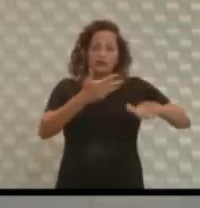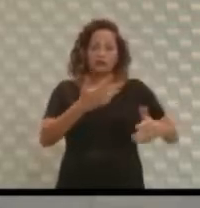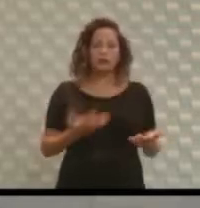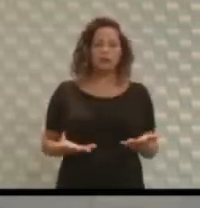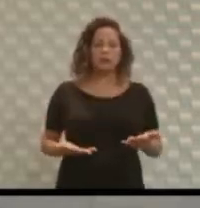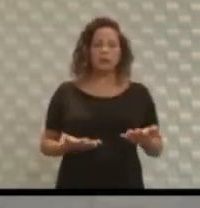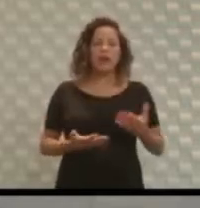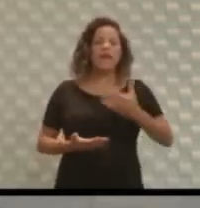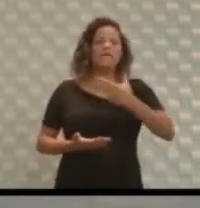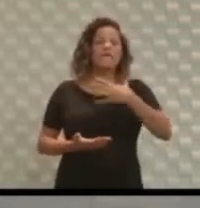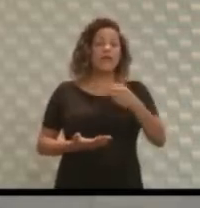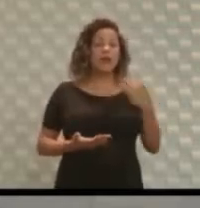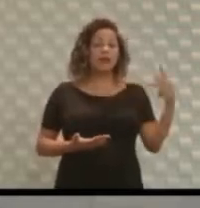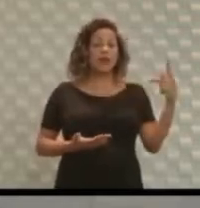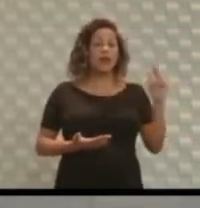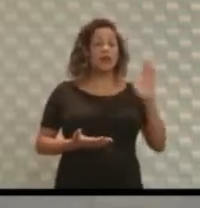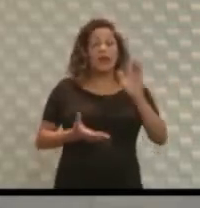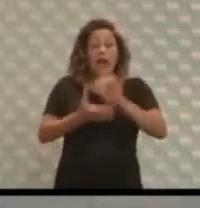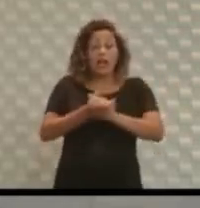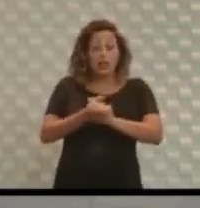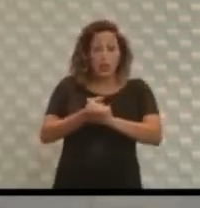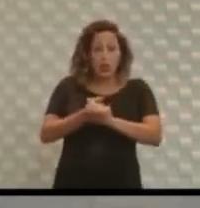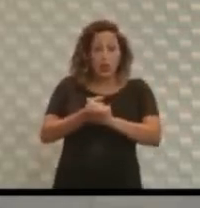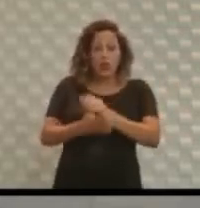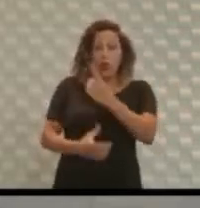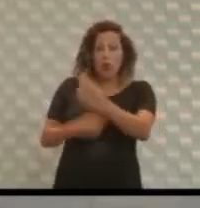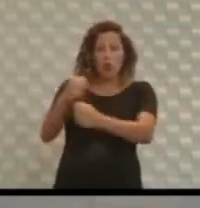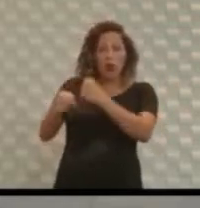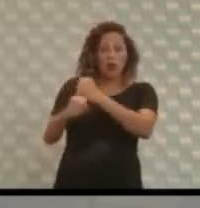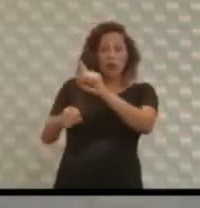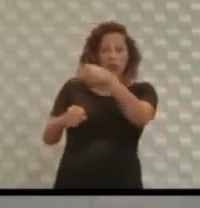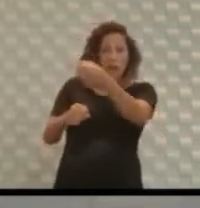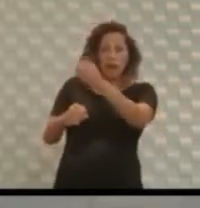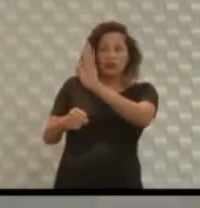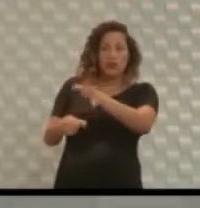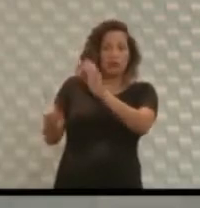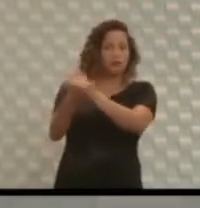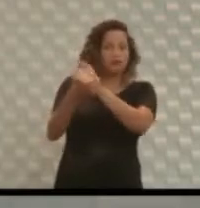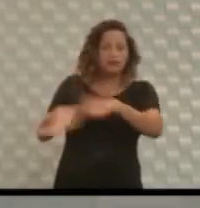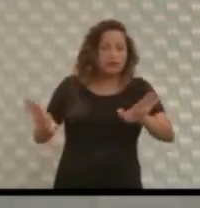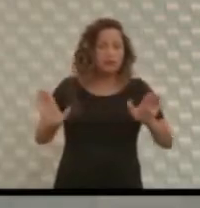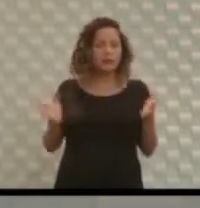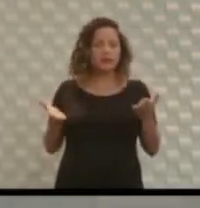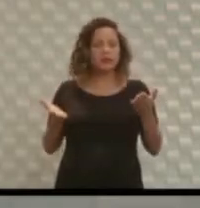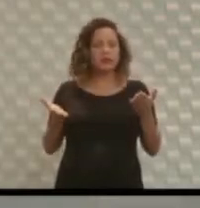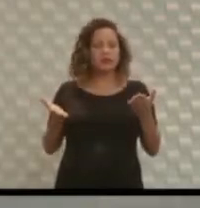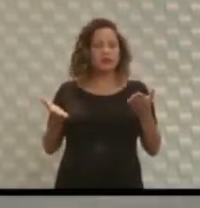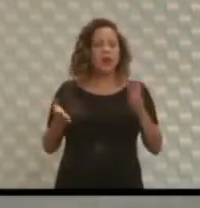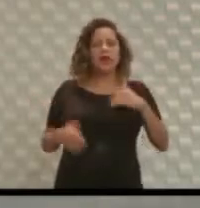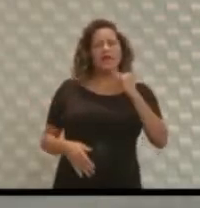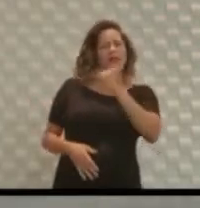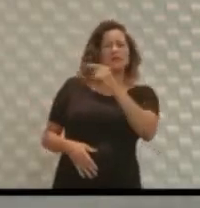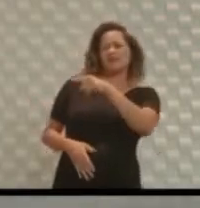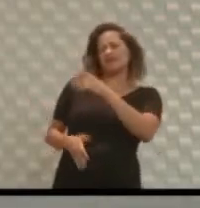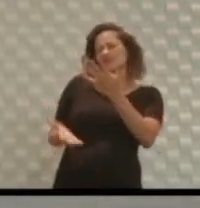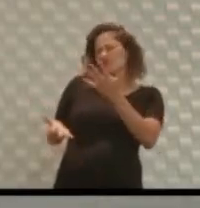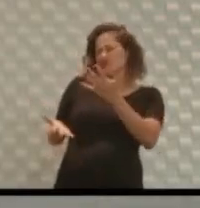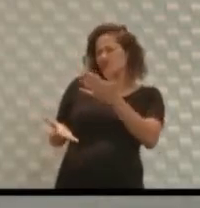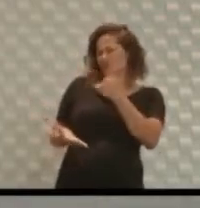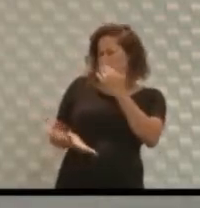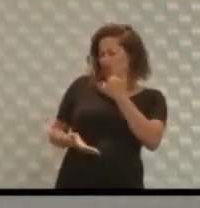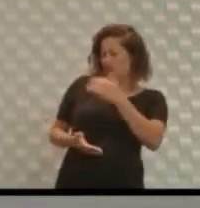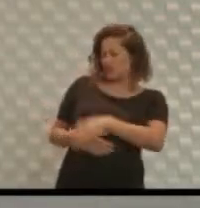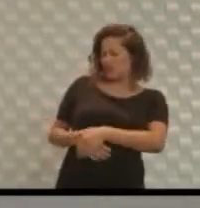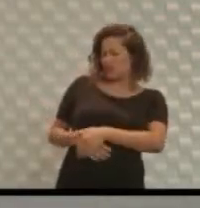e já estava se separando. E ela estava dizendo para mim assim, olha, eu disse para ela, não deu certo? Bola